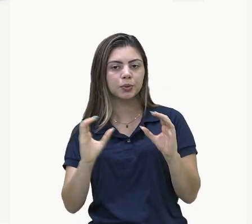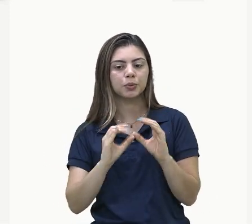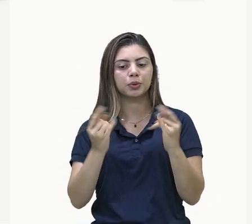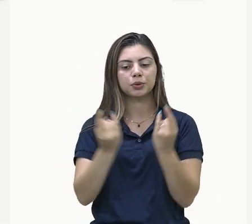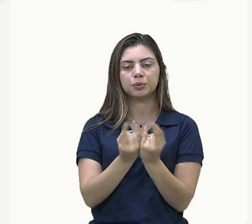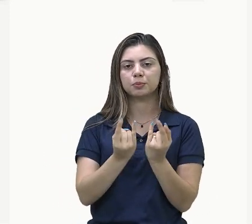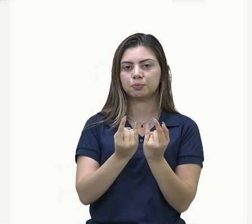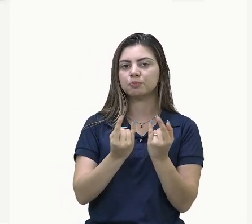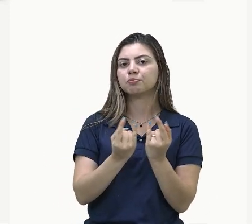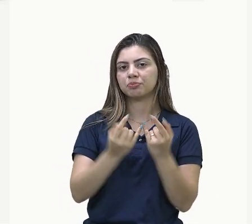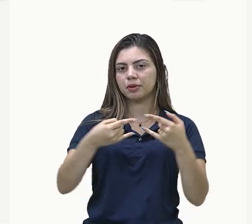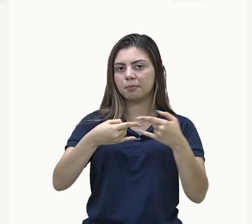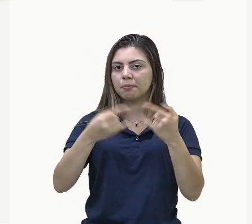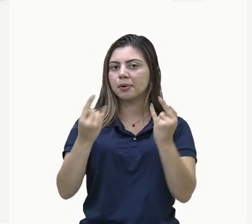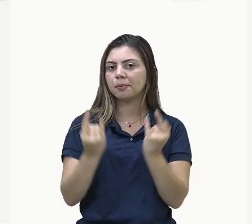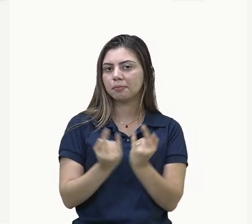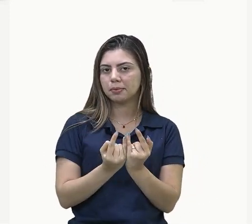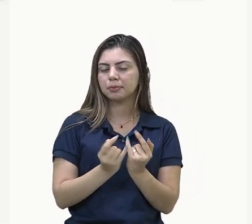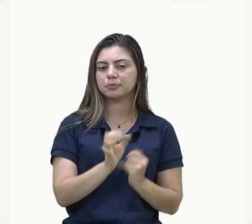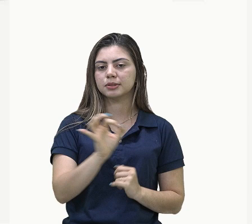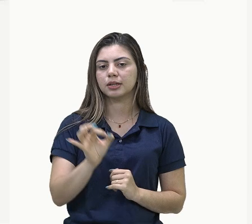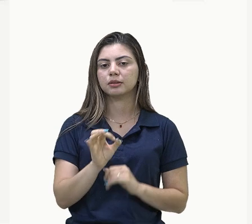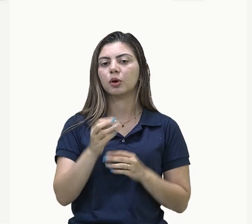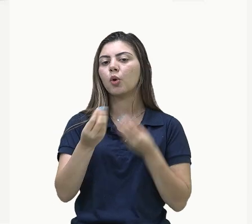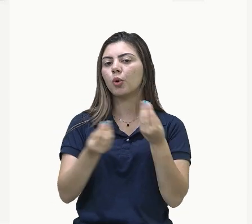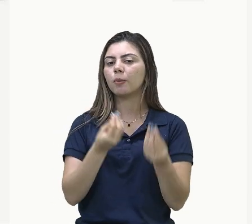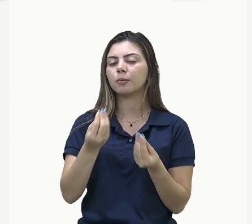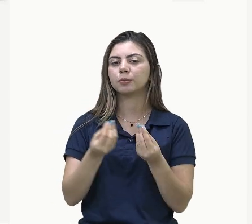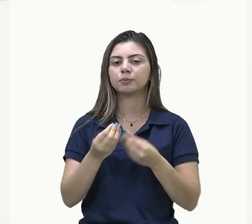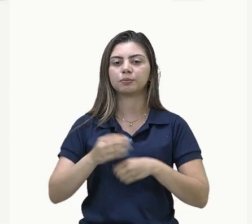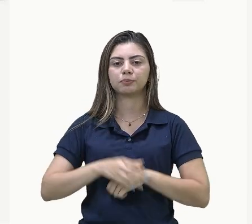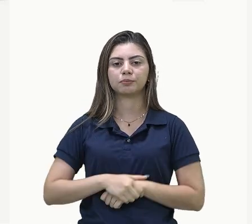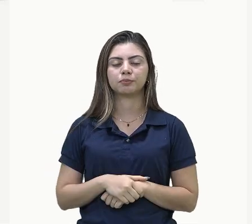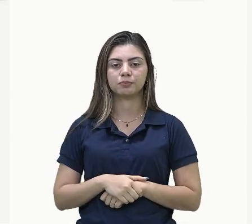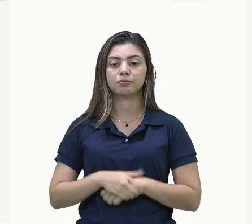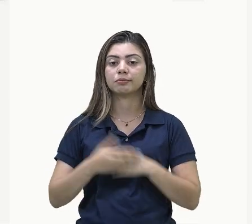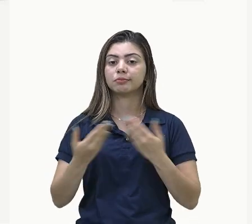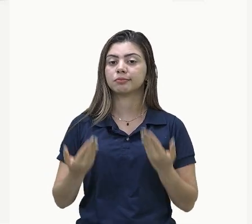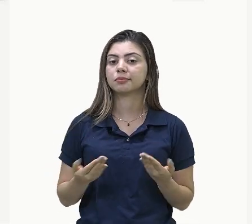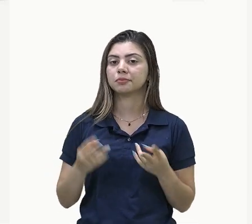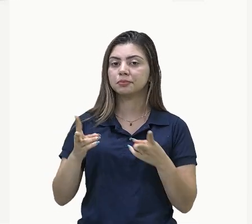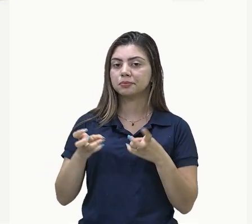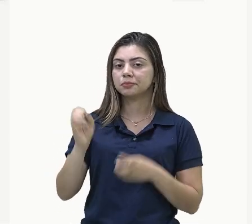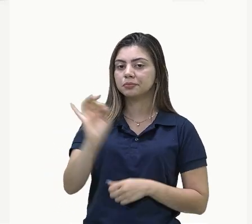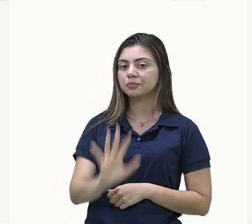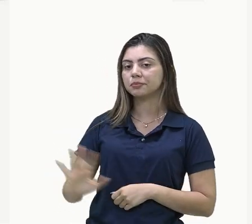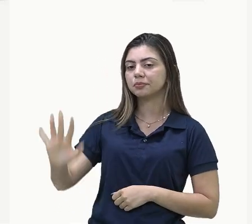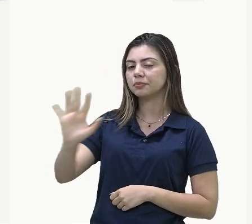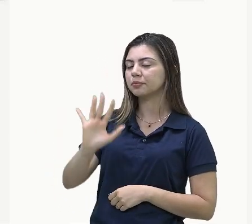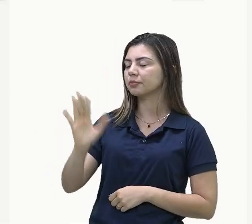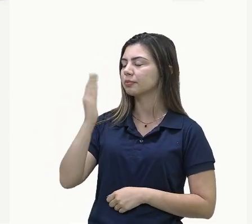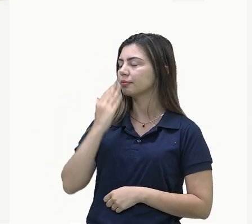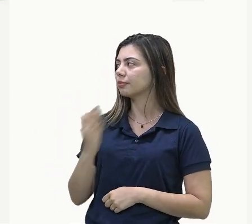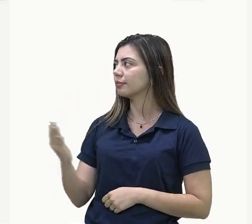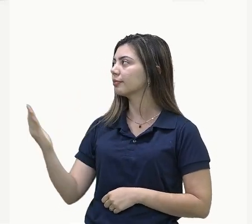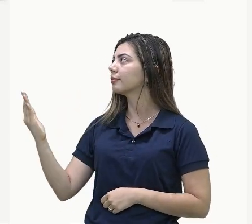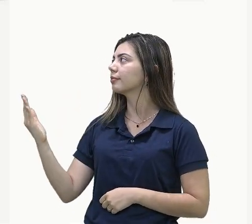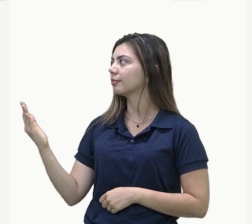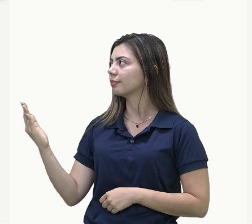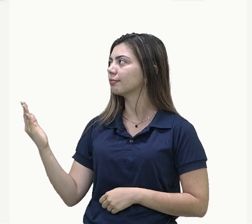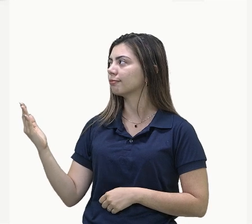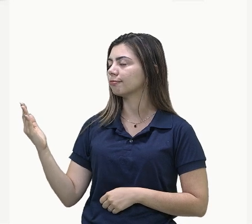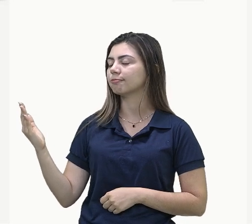aí? Neste caso, quando você tem aí, em diversas situações, você tem o seguinte, ó. Em